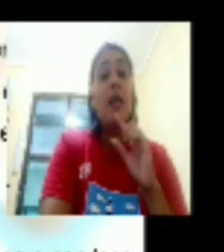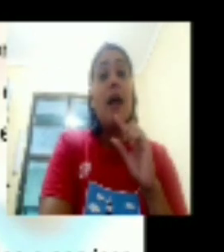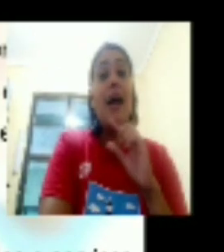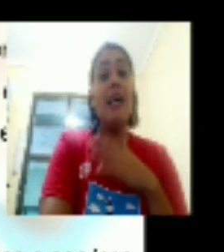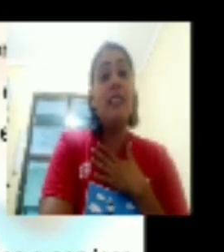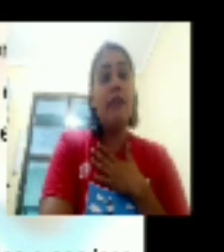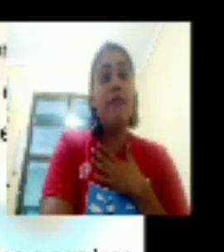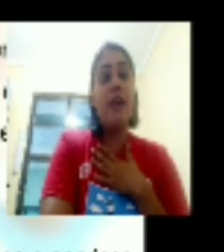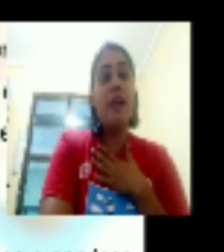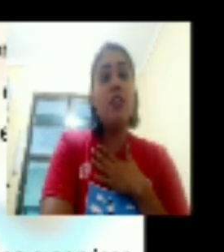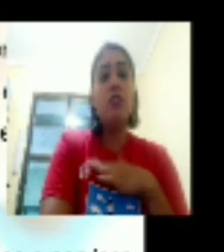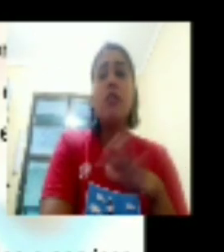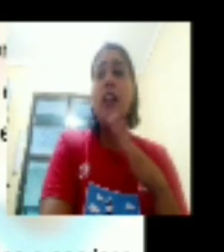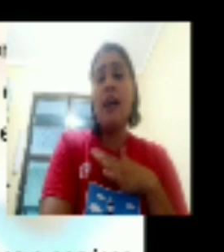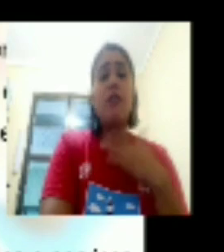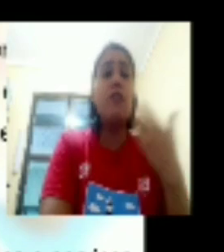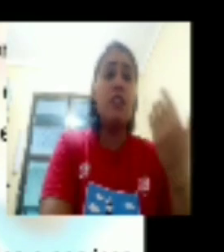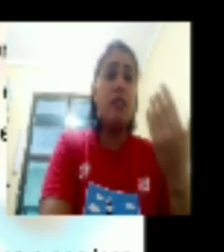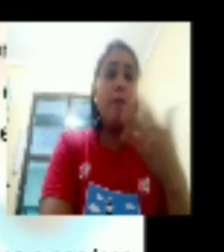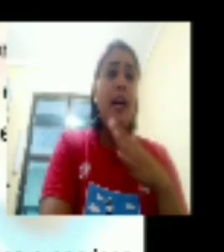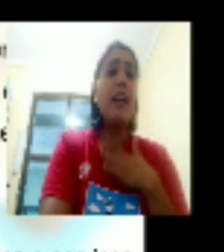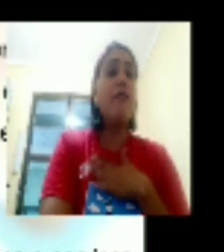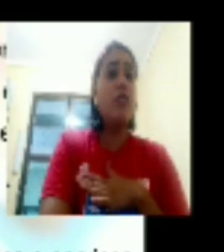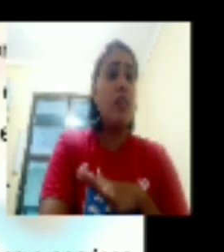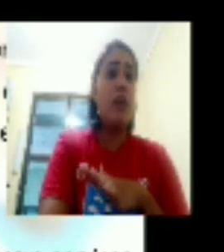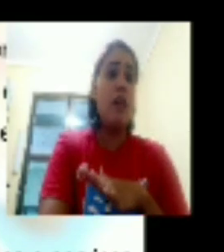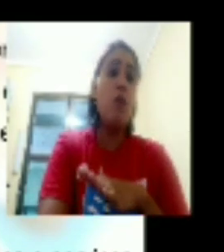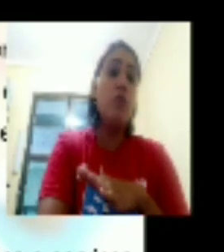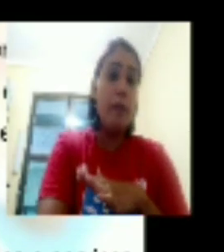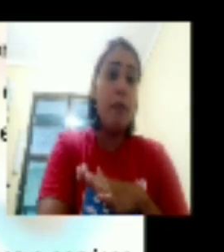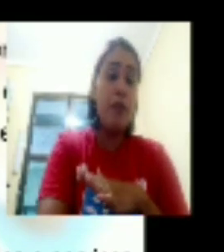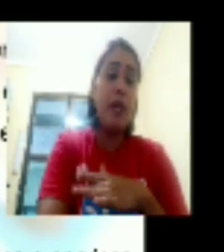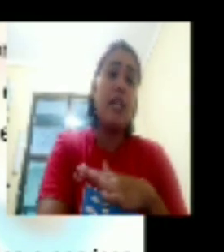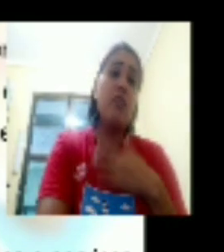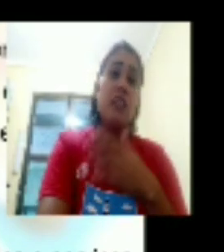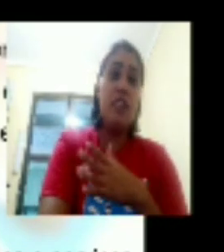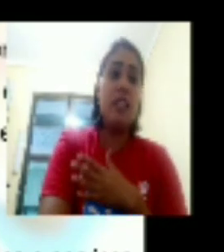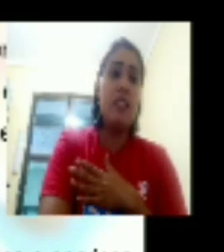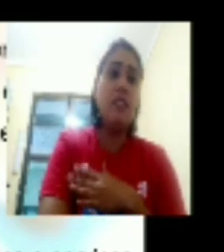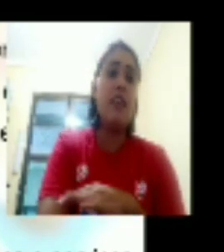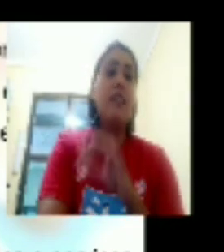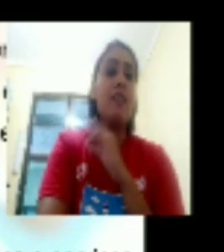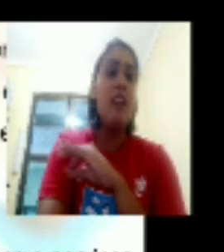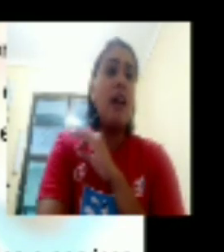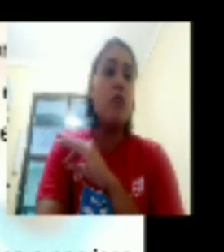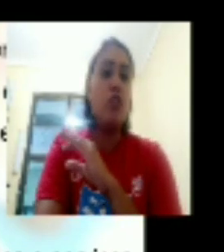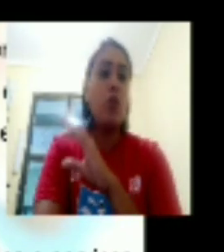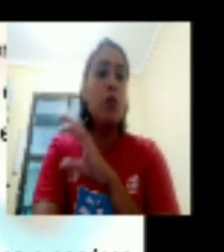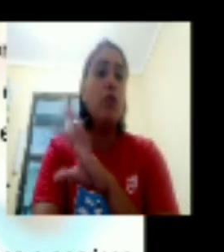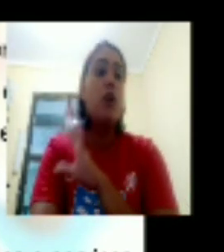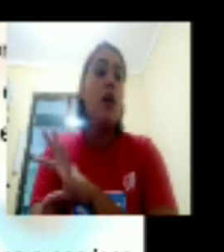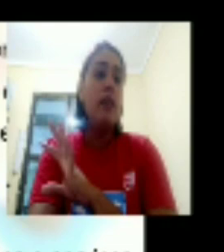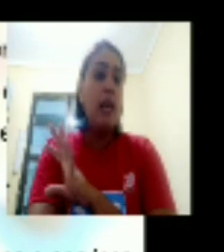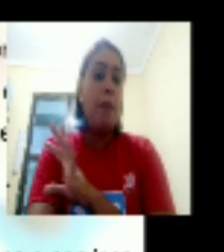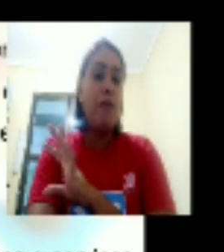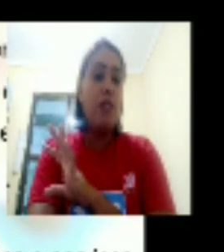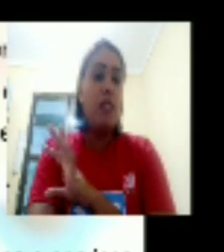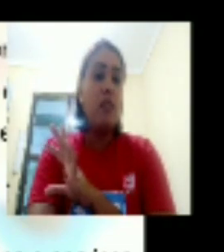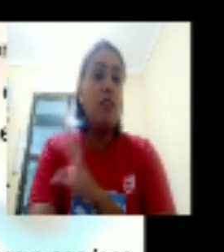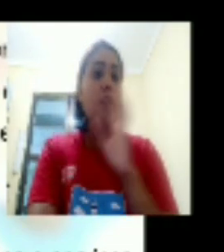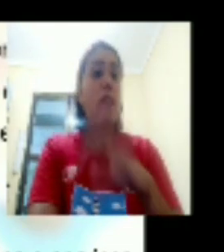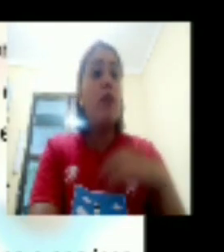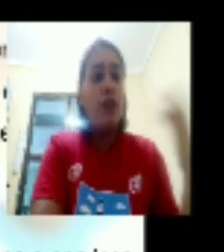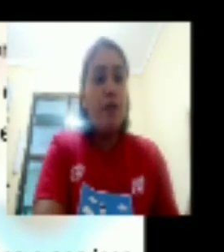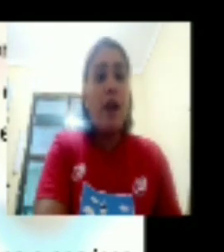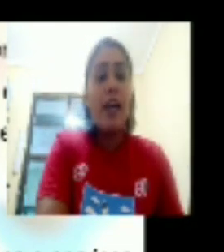paga através, claro que você paga, você quem contribui, no caso, quem tem carteira assinada, tem lá o desconto da